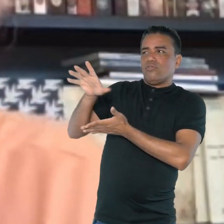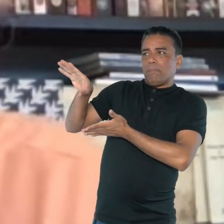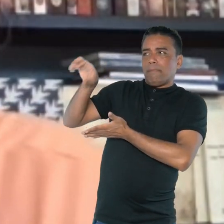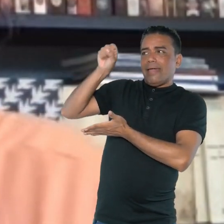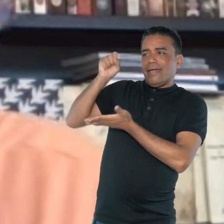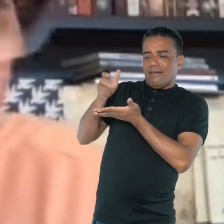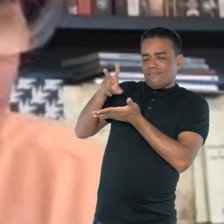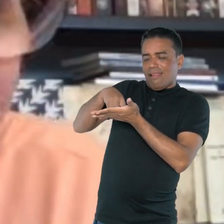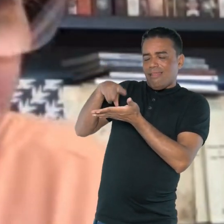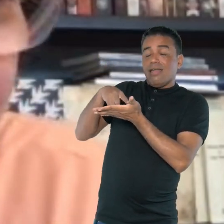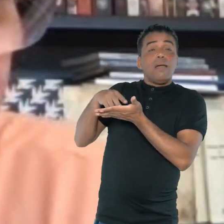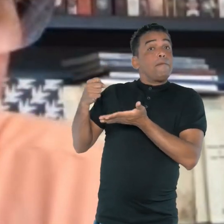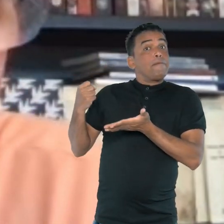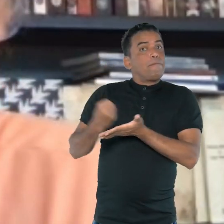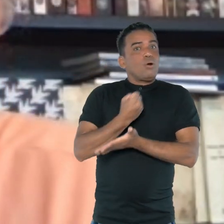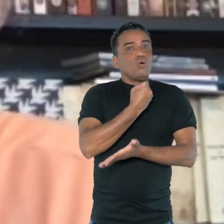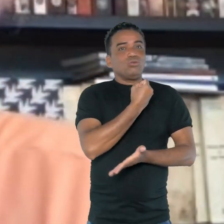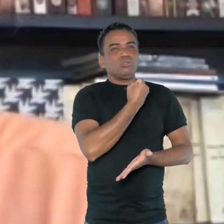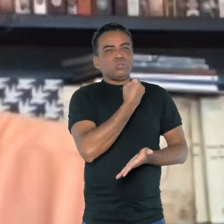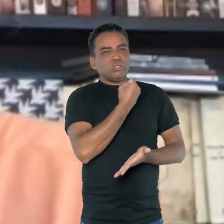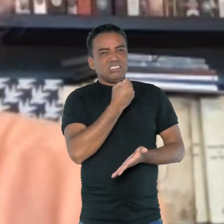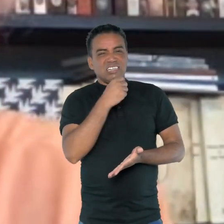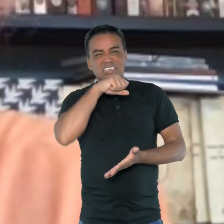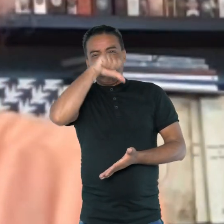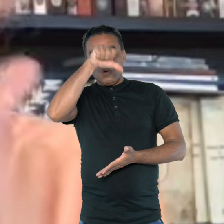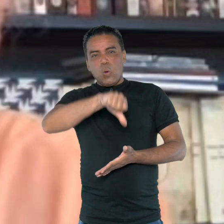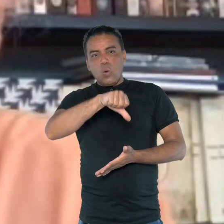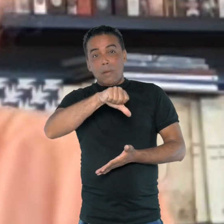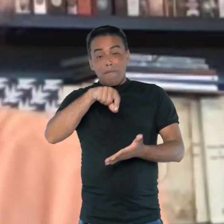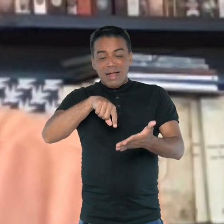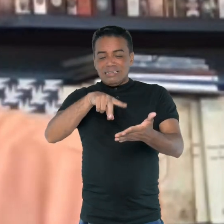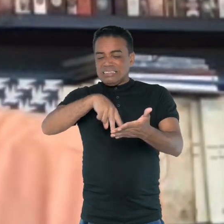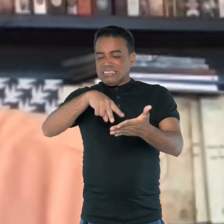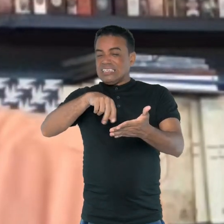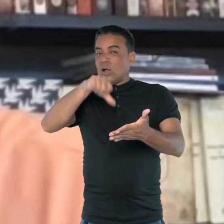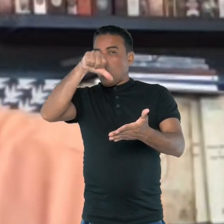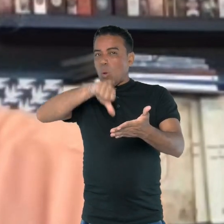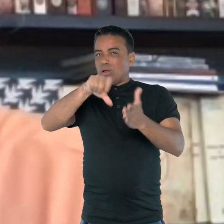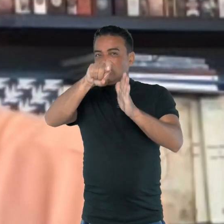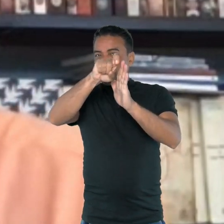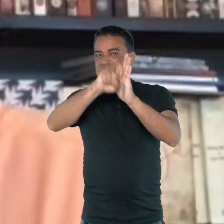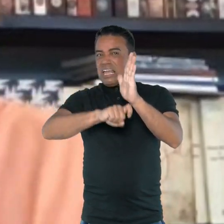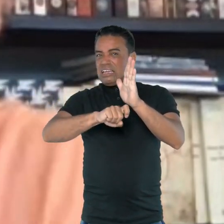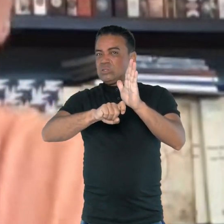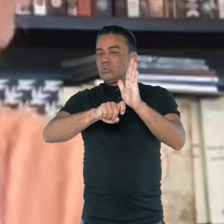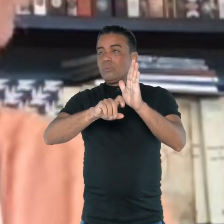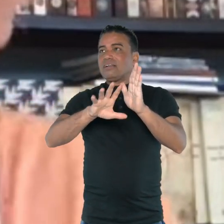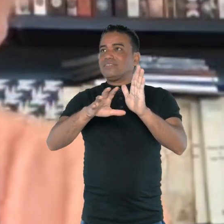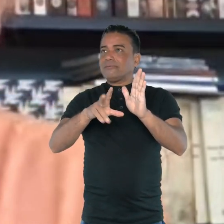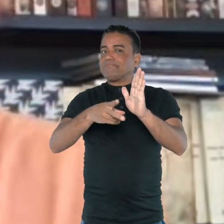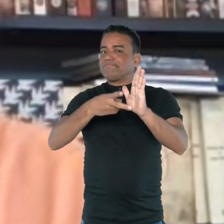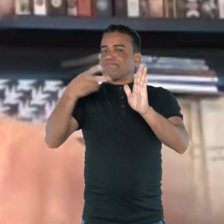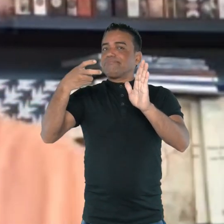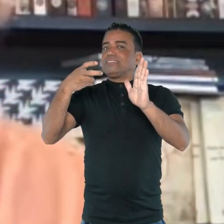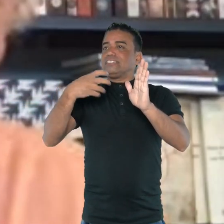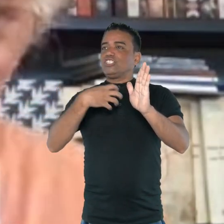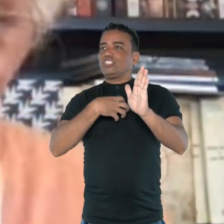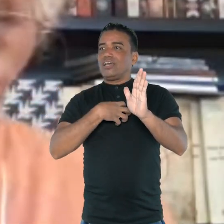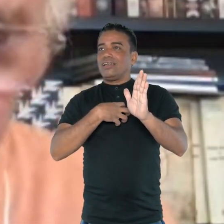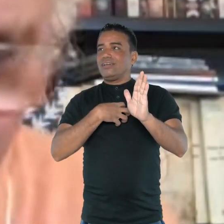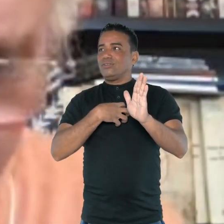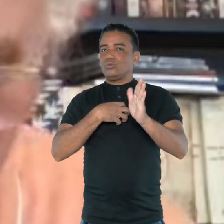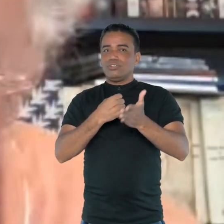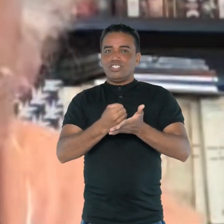livro, vai ler e fala assim, puxa, isso aqui está mal escrito. Mas ali naquele mal escrito você percebe um jeito bom de escrever